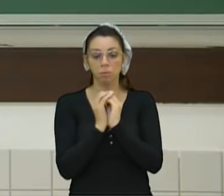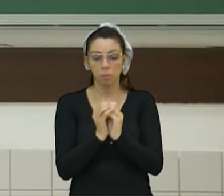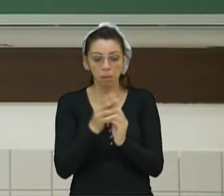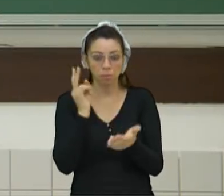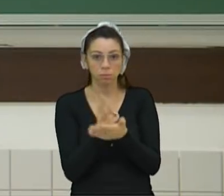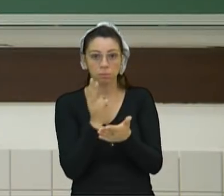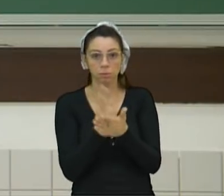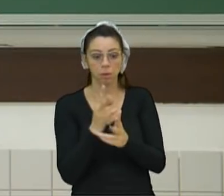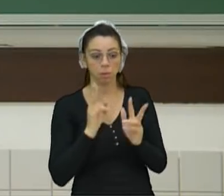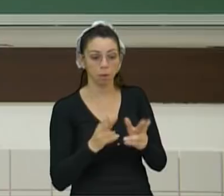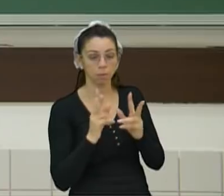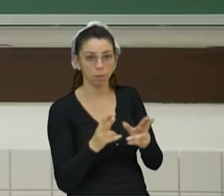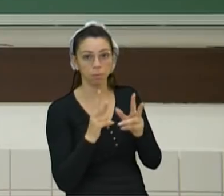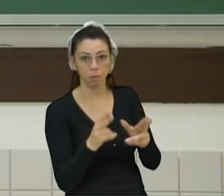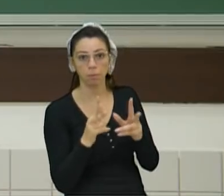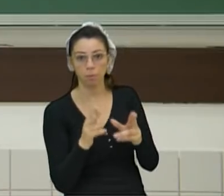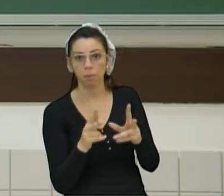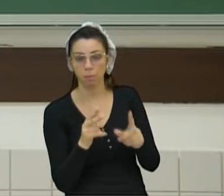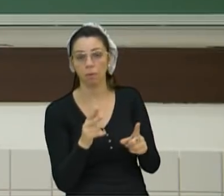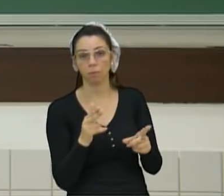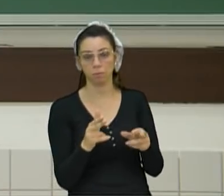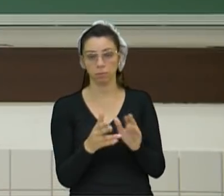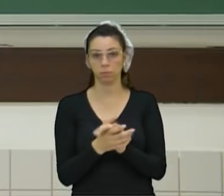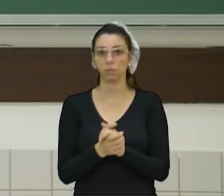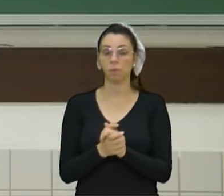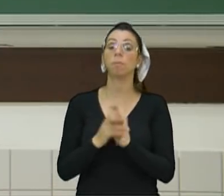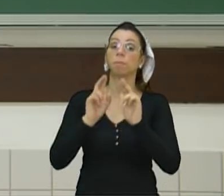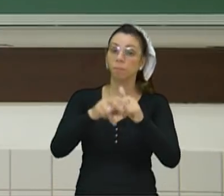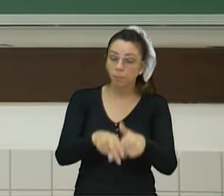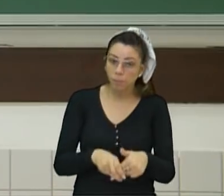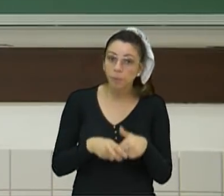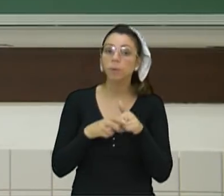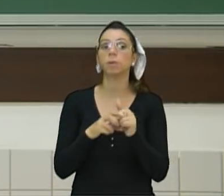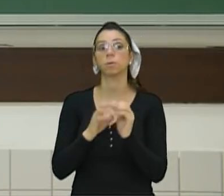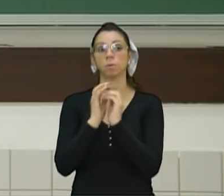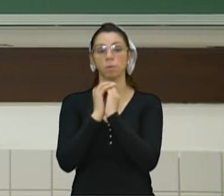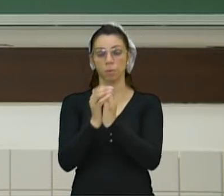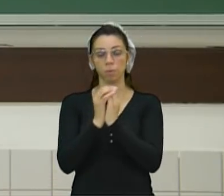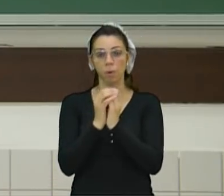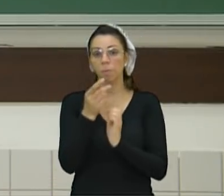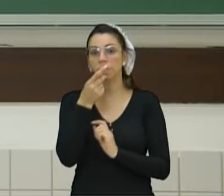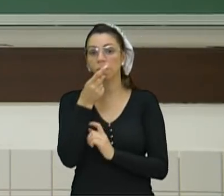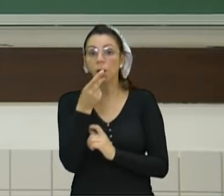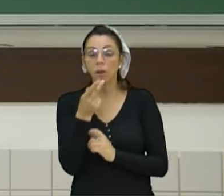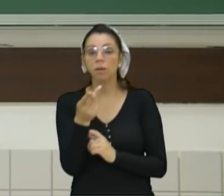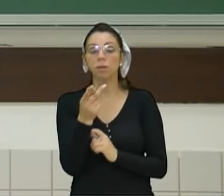sempre aquele número, tá bom? Então, por isso que normalmente os enunciados eles trazem